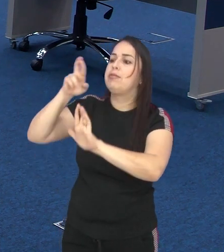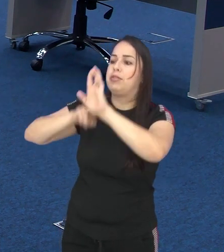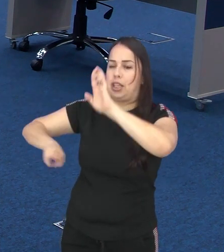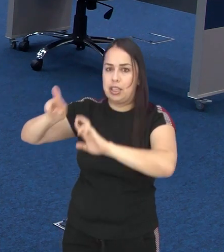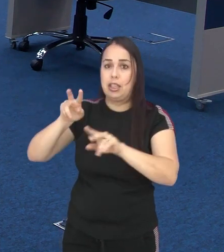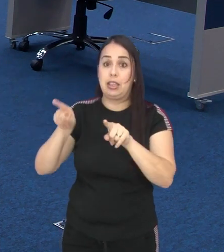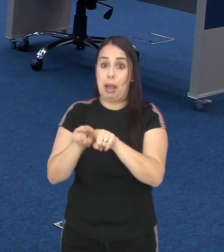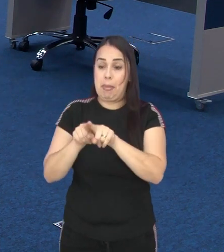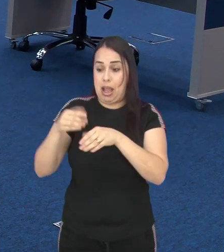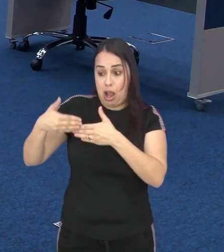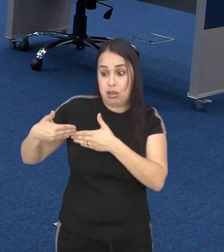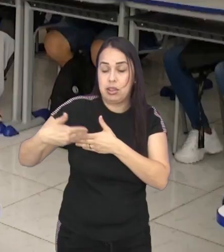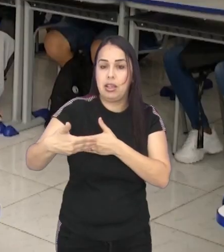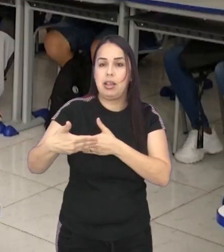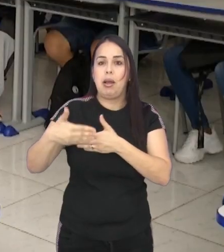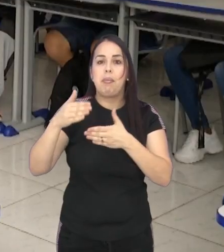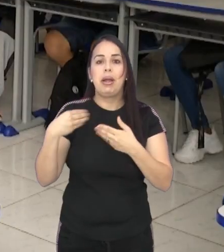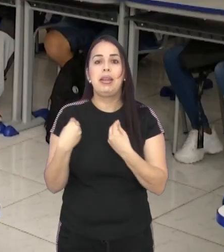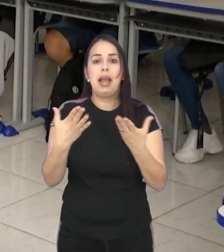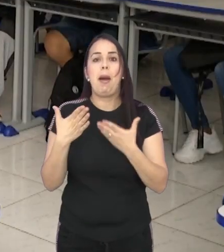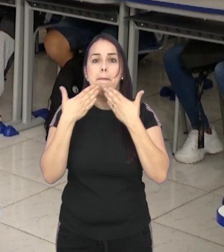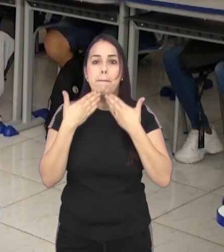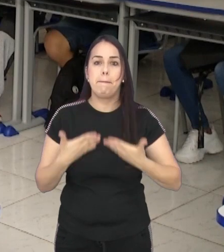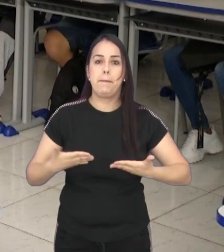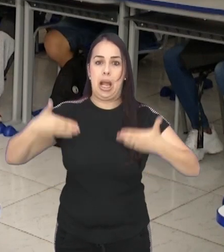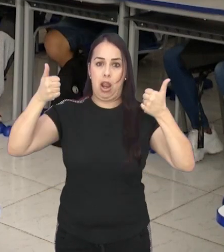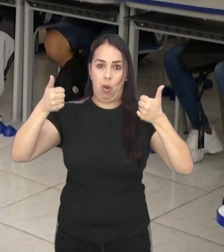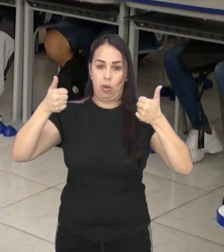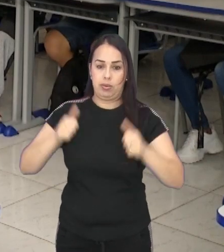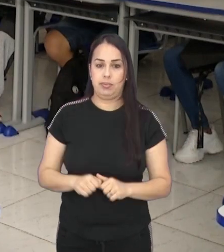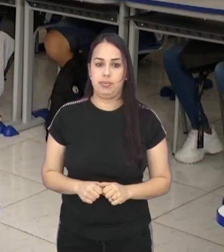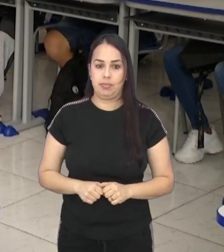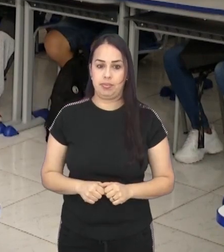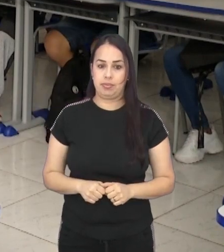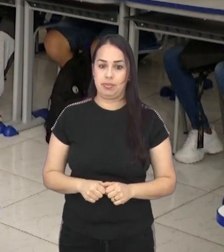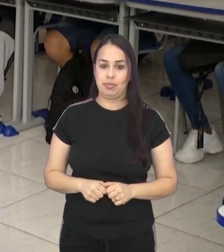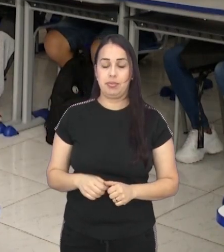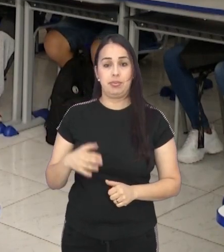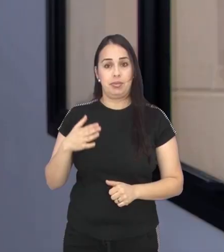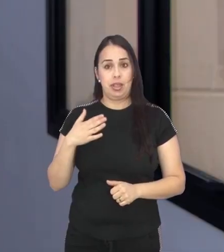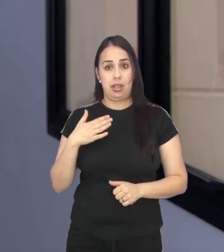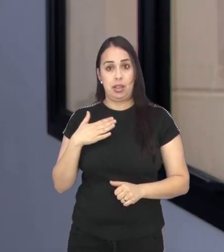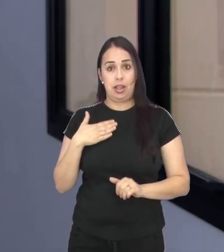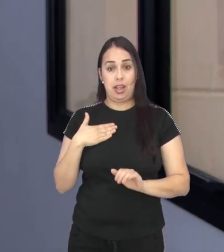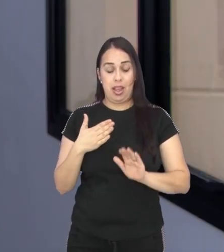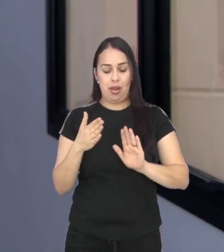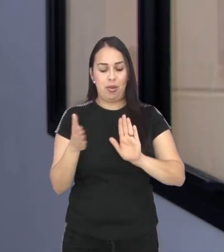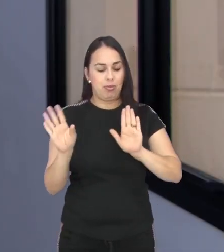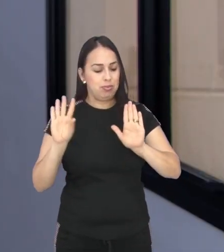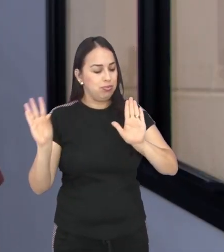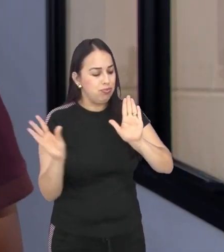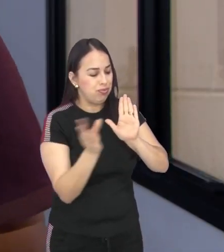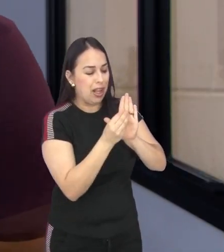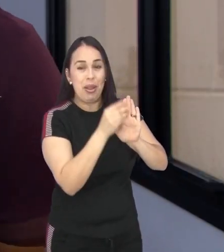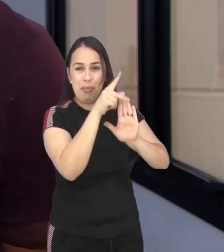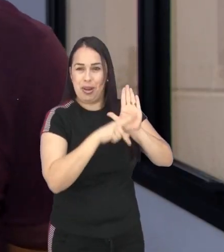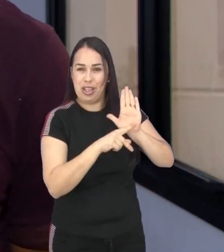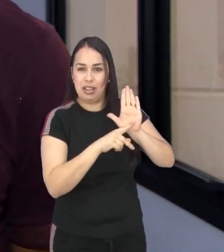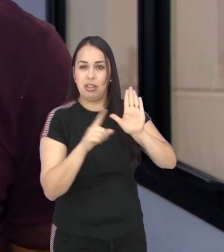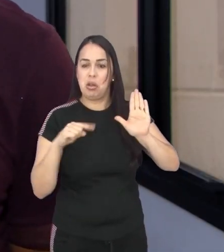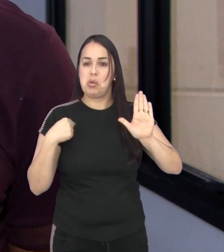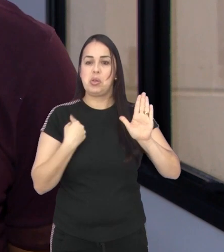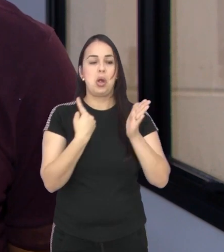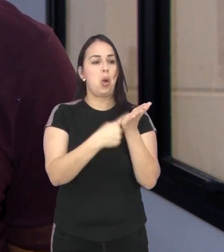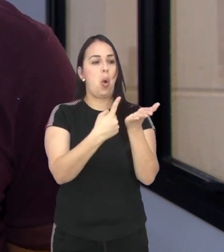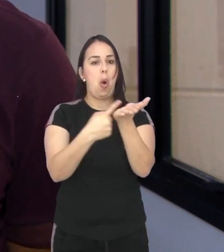como garantir a continuidade, para que, de fato, as melhorias cheguem até a população. Até no dia que a gente colocou esse projeto aí, a gente